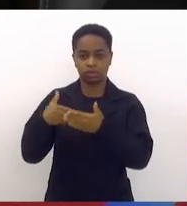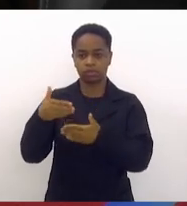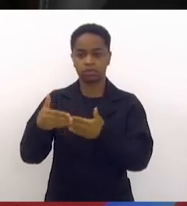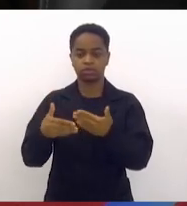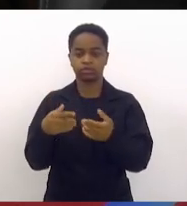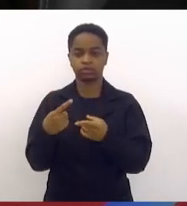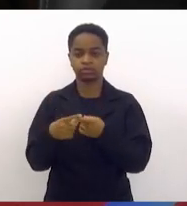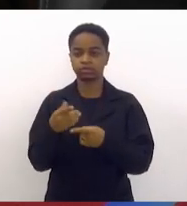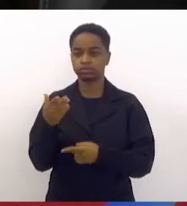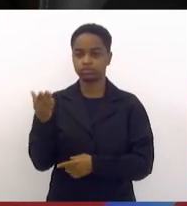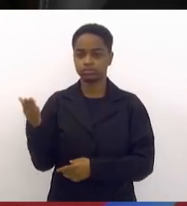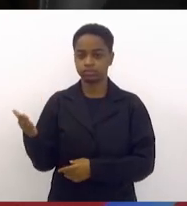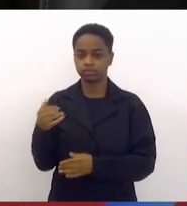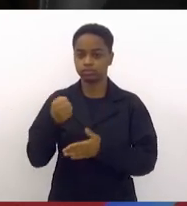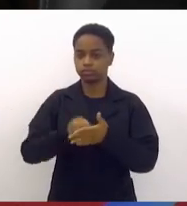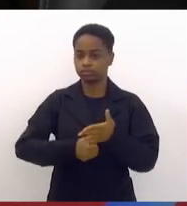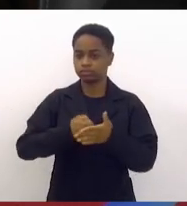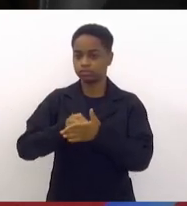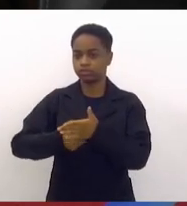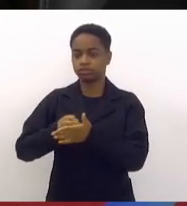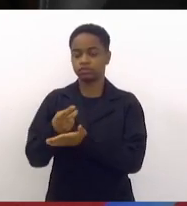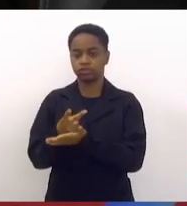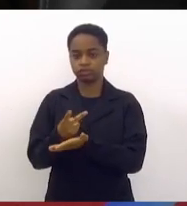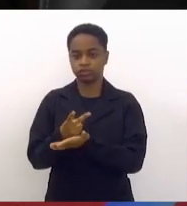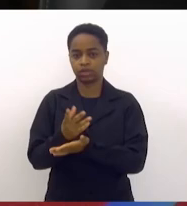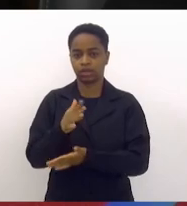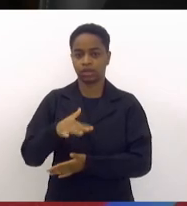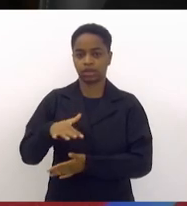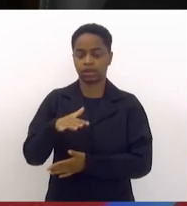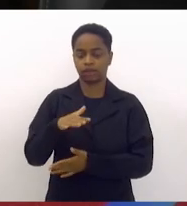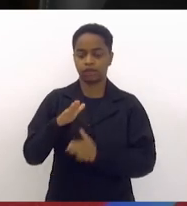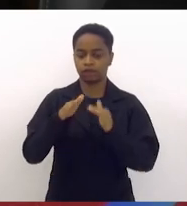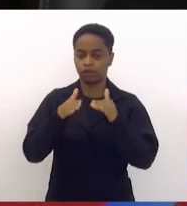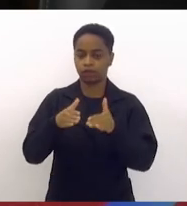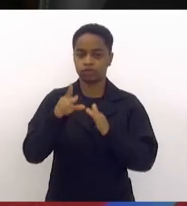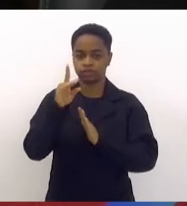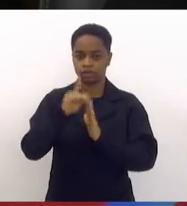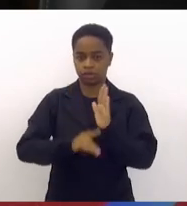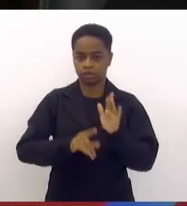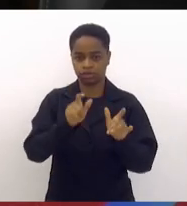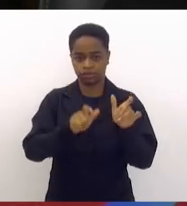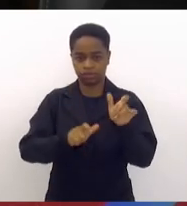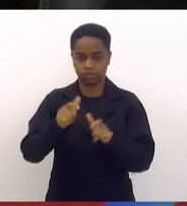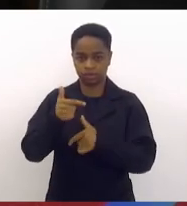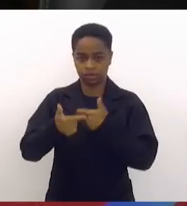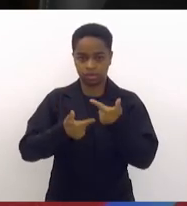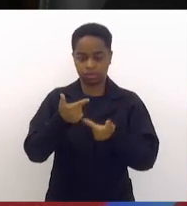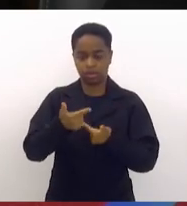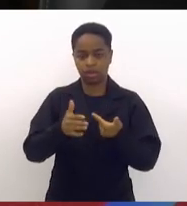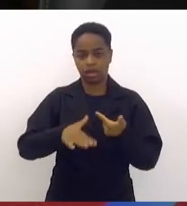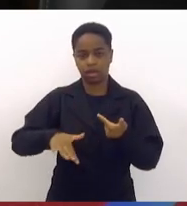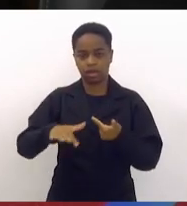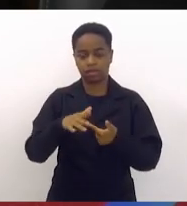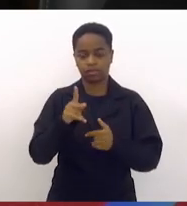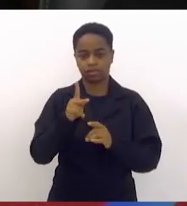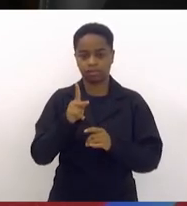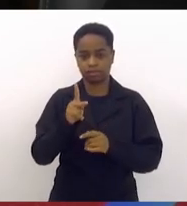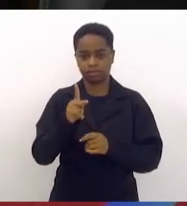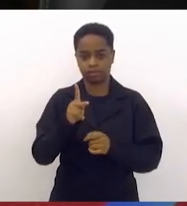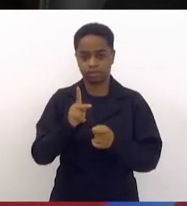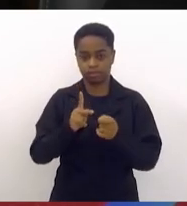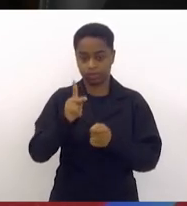que é um lutador incansável do direito dos trabalhadores e trabalhadoras da área de petróleo e gás Muito